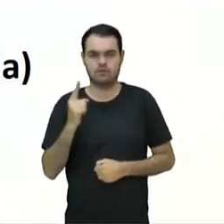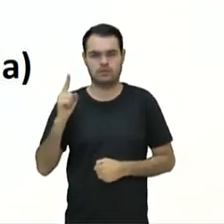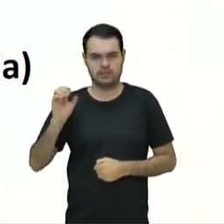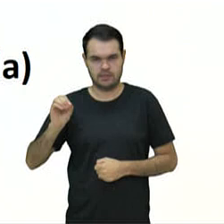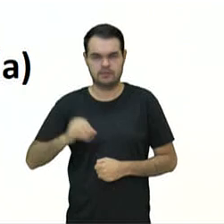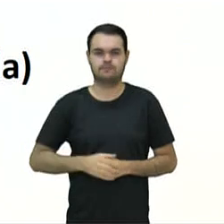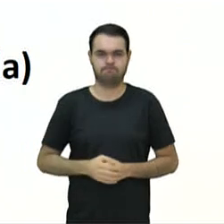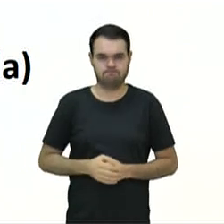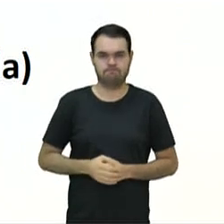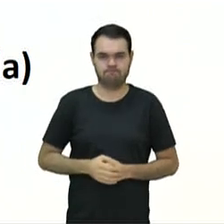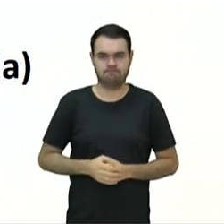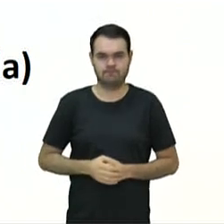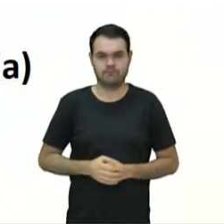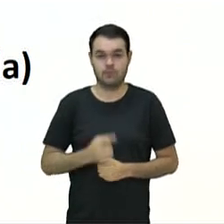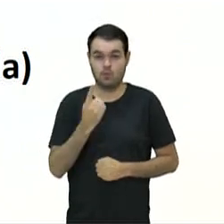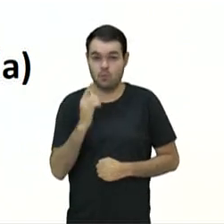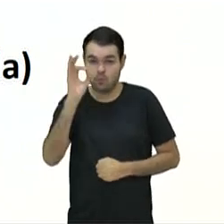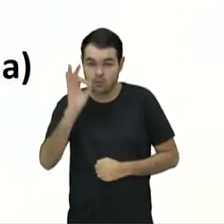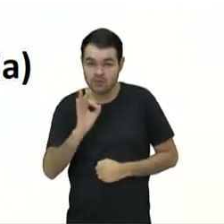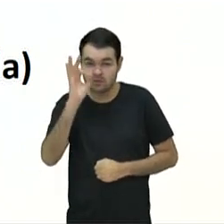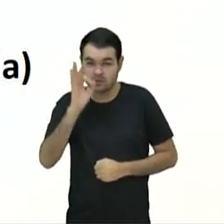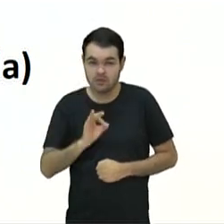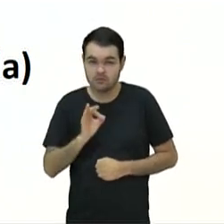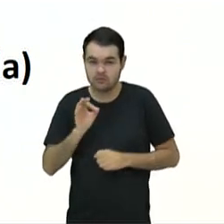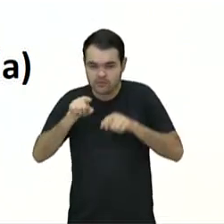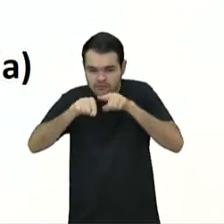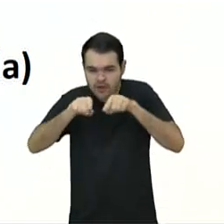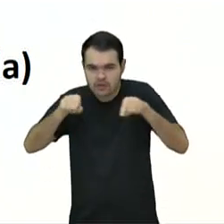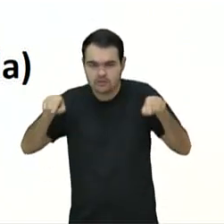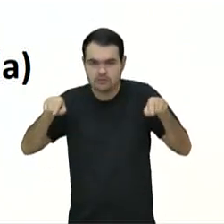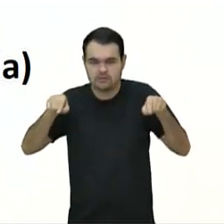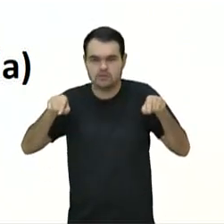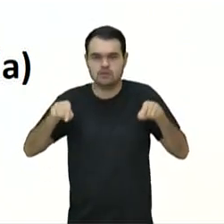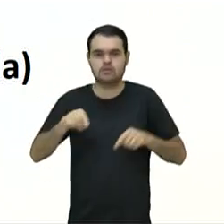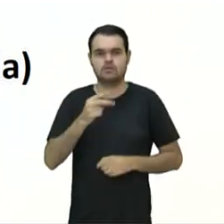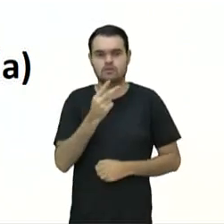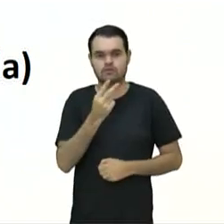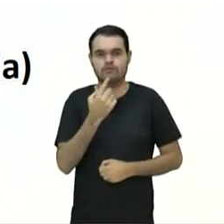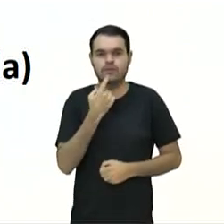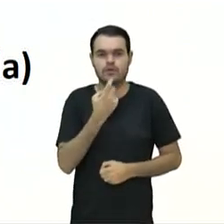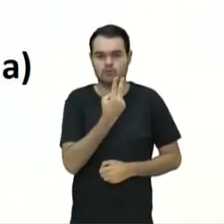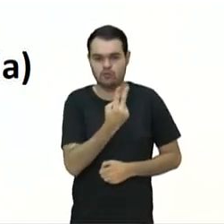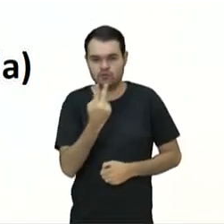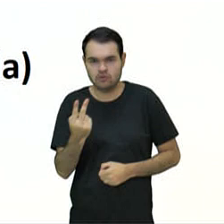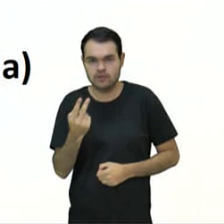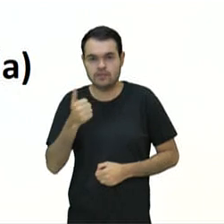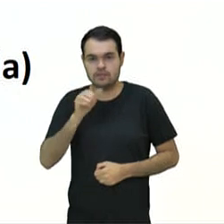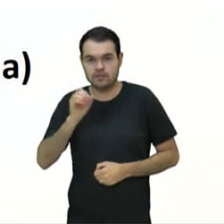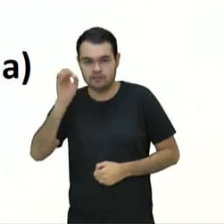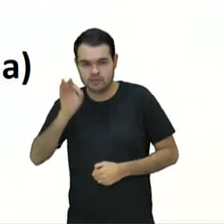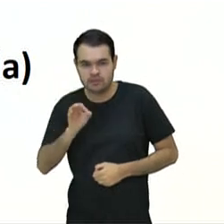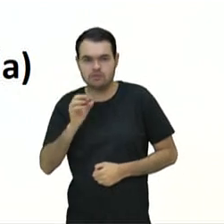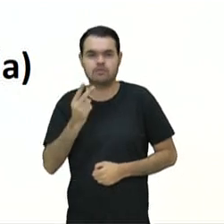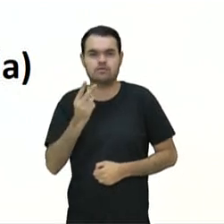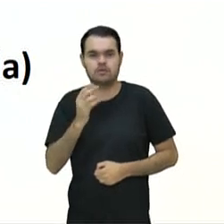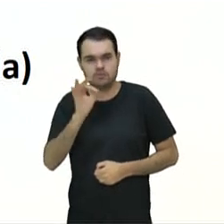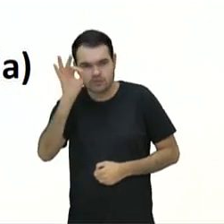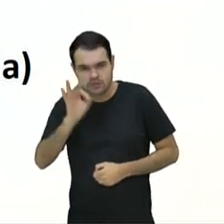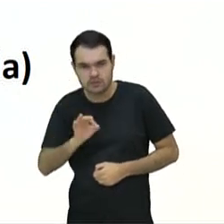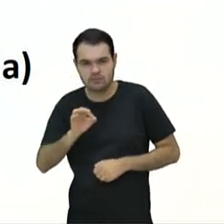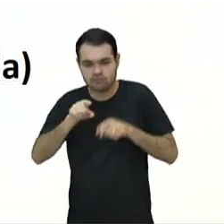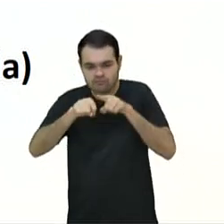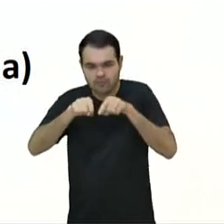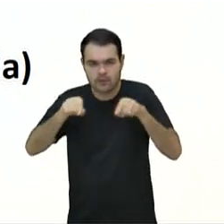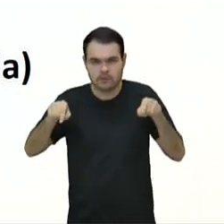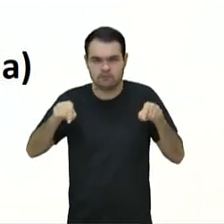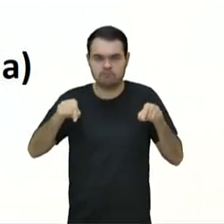10, 1% de margem. Vermelho, 2, 100%, 2% de